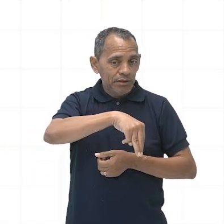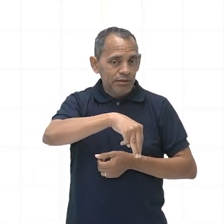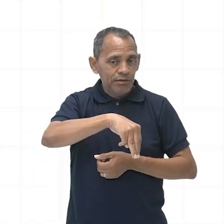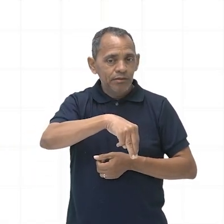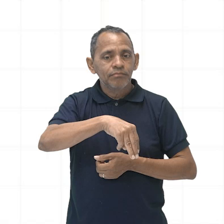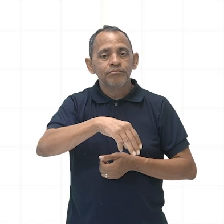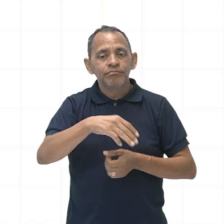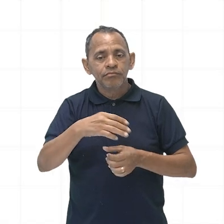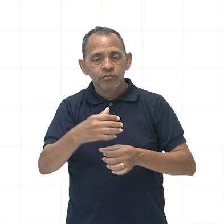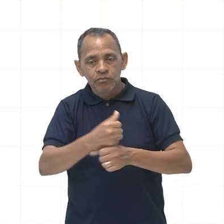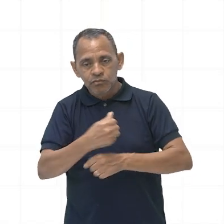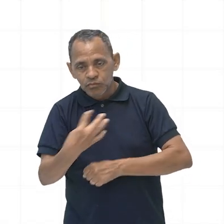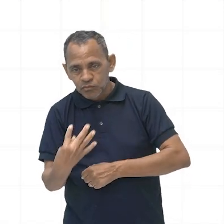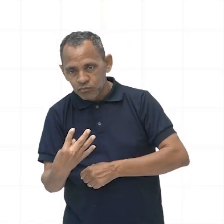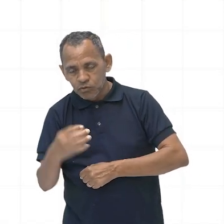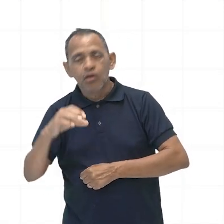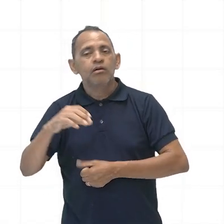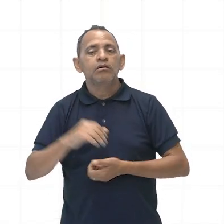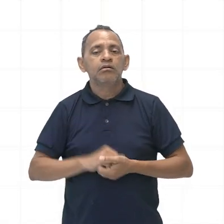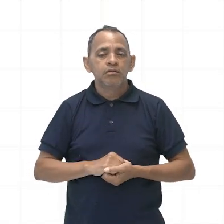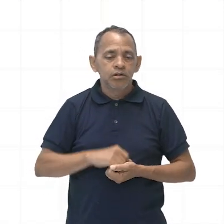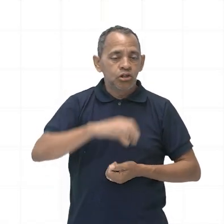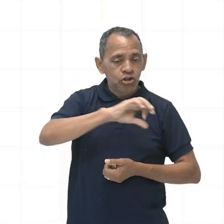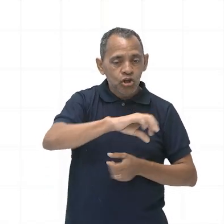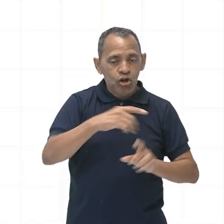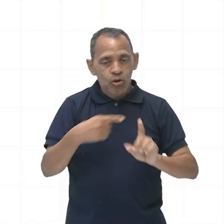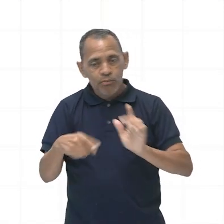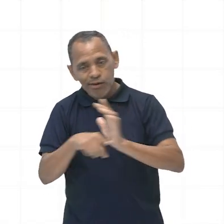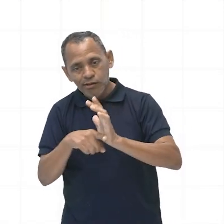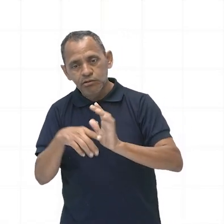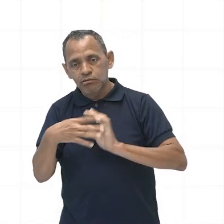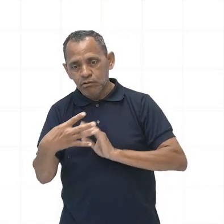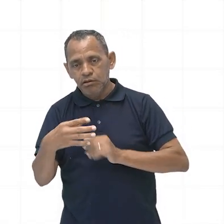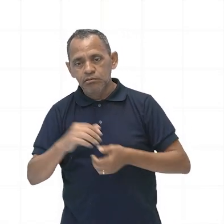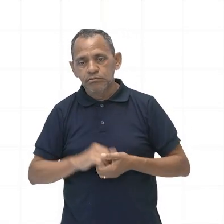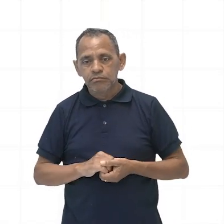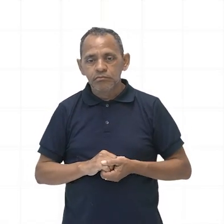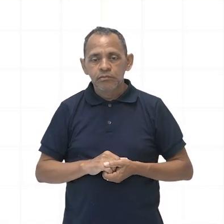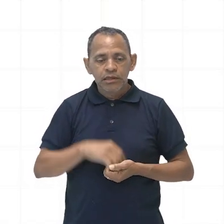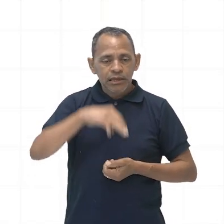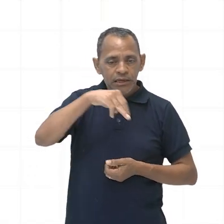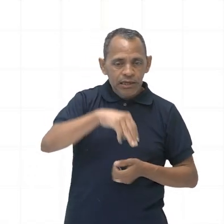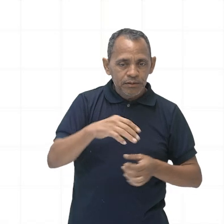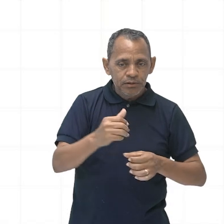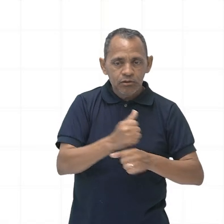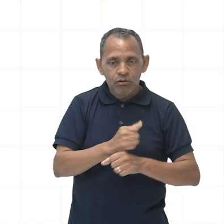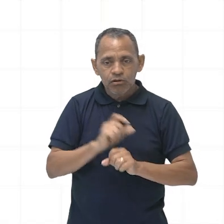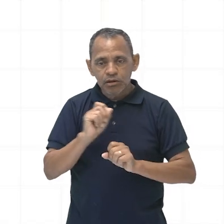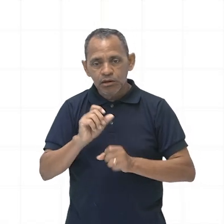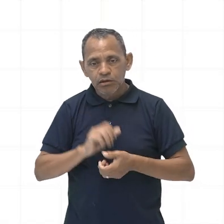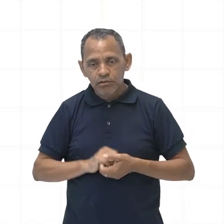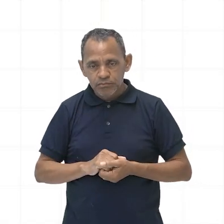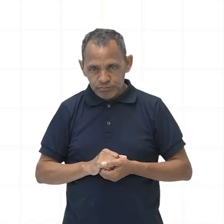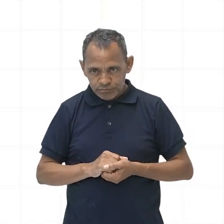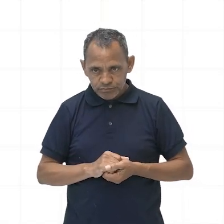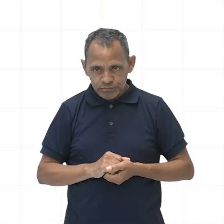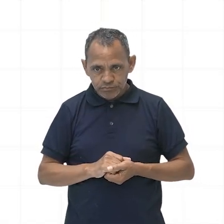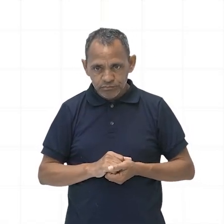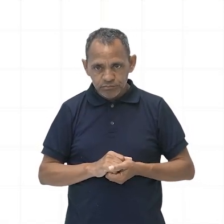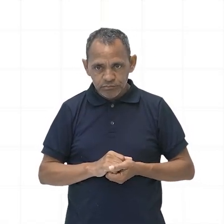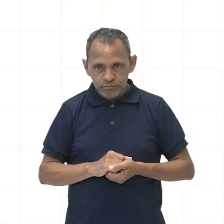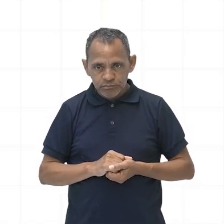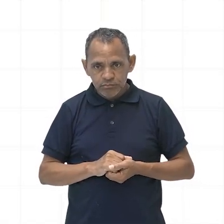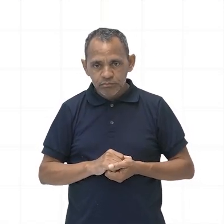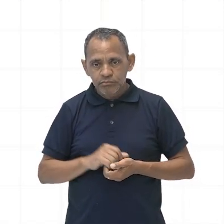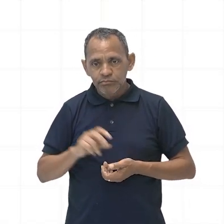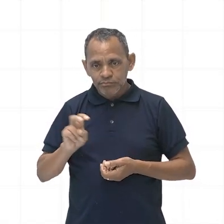9 menos 4. Então, o M vai passar a medir, na verdade, vai passar não, ele